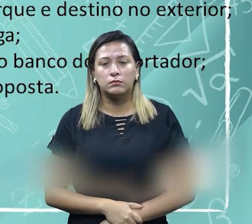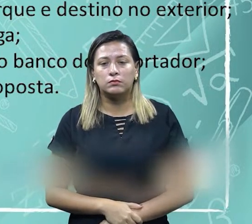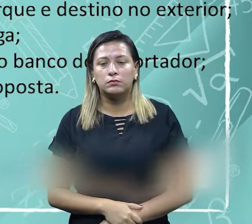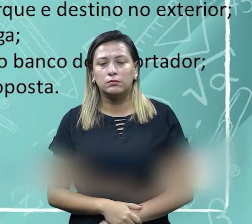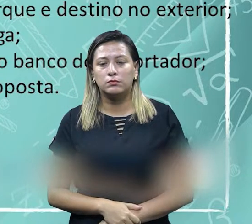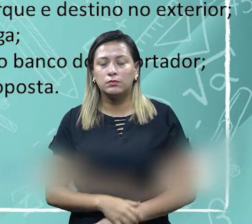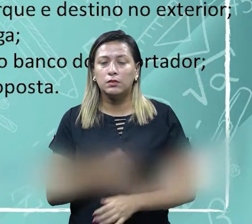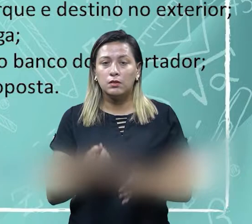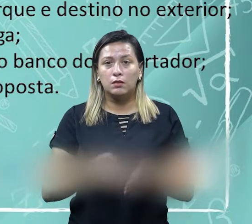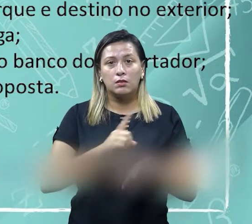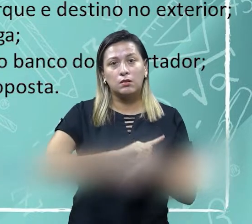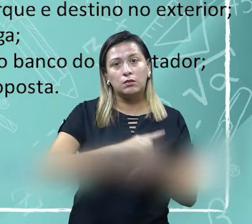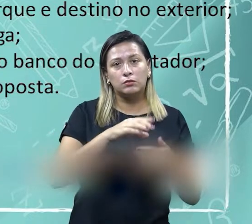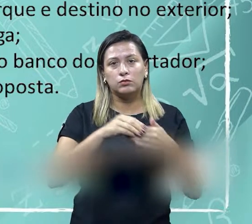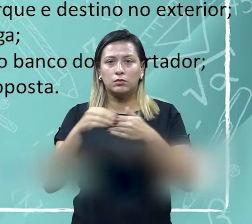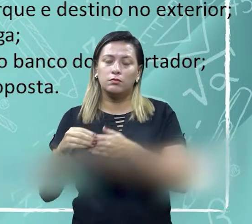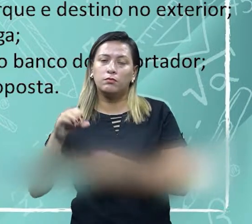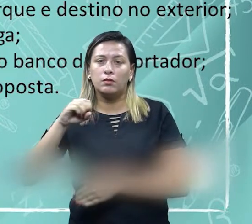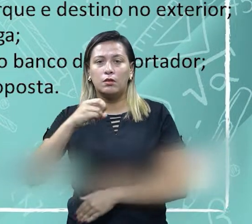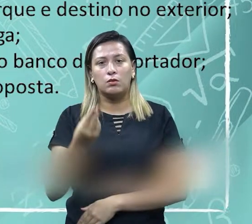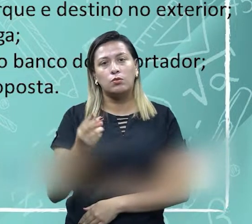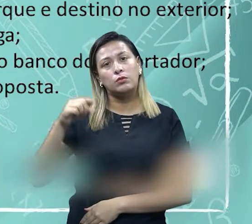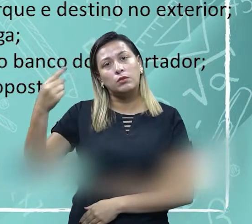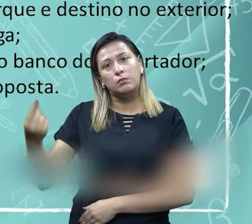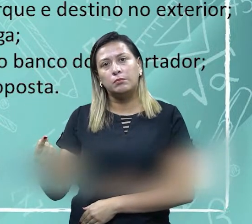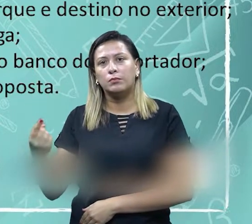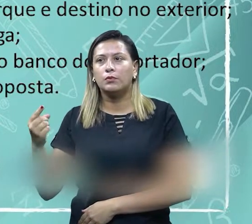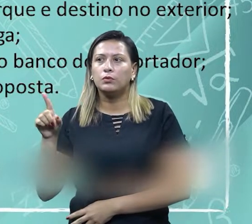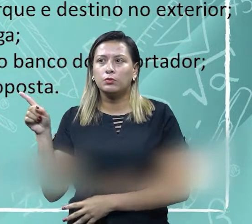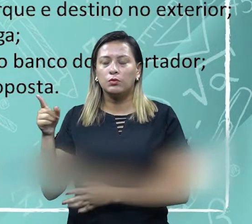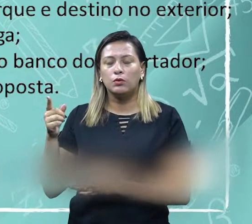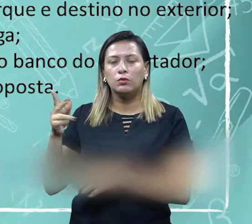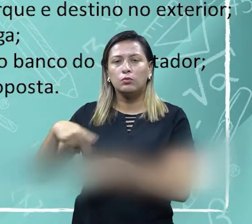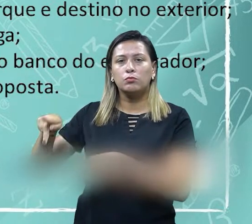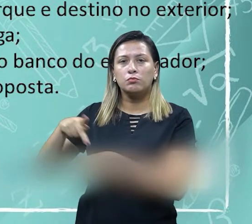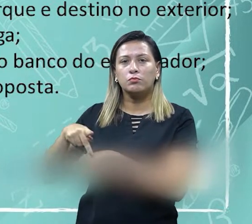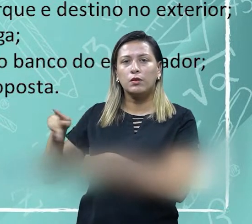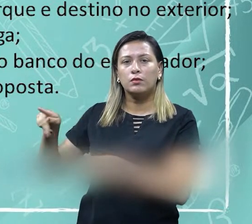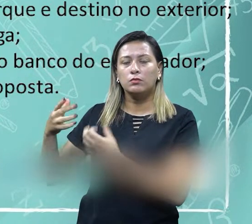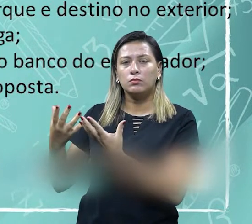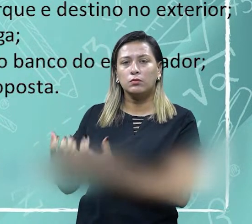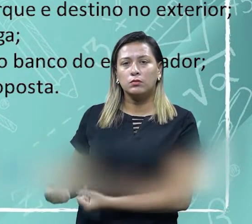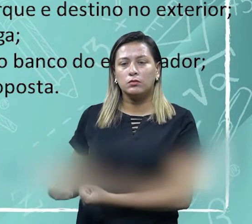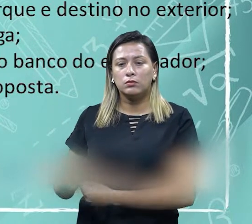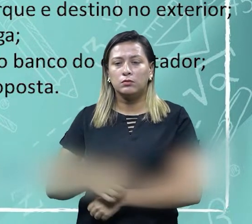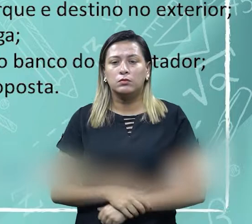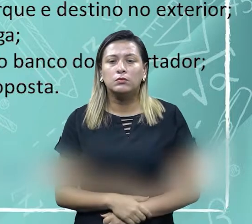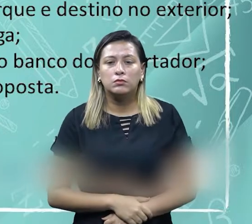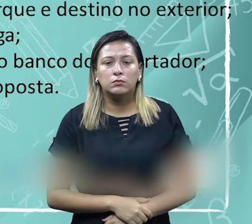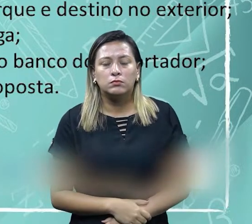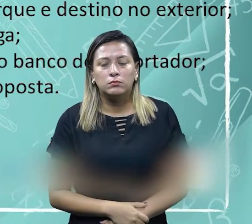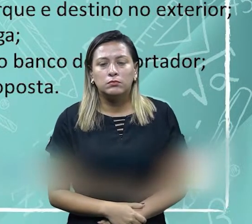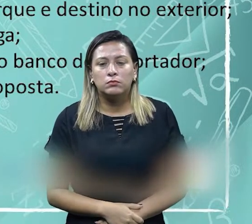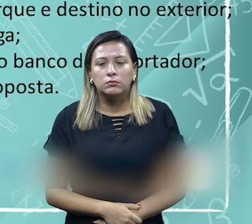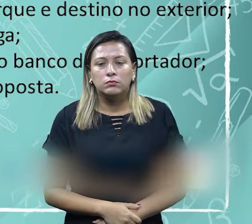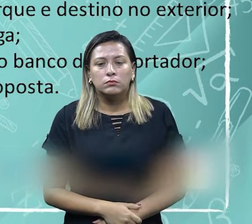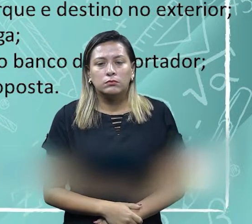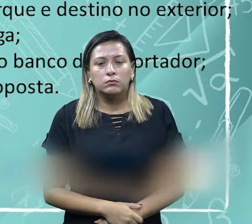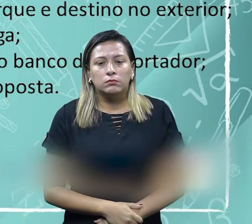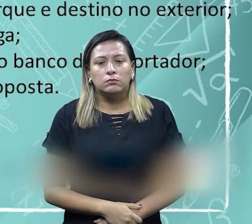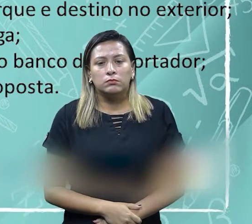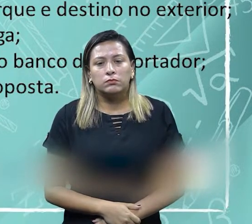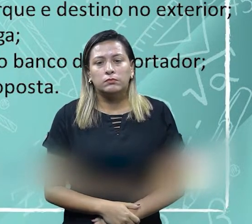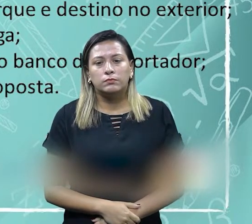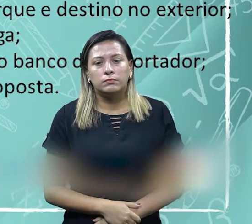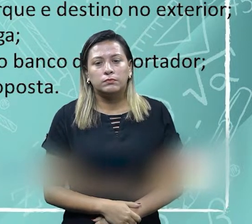feito antes do transporte ou depois do transporte, vai ser só no recebimento ou na ideia